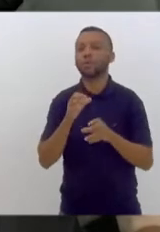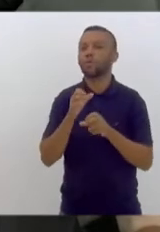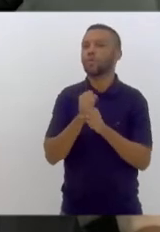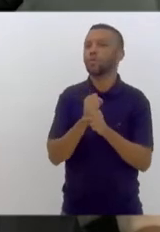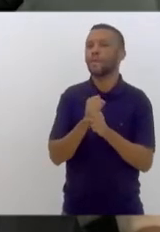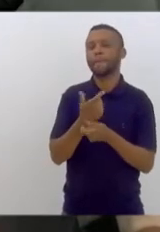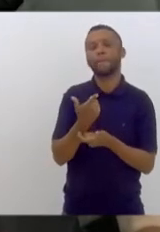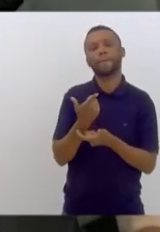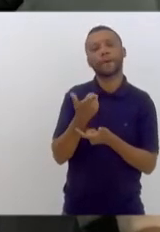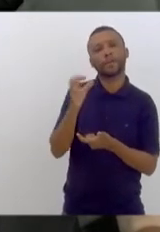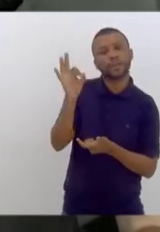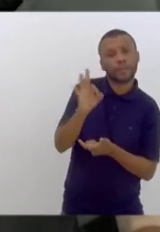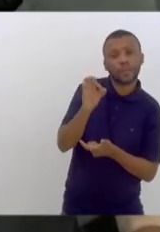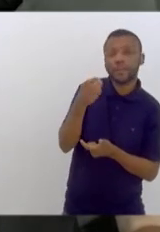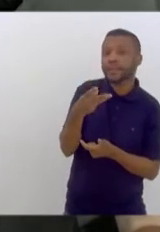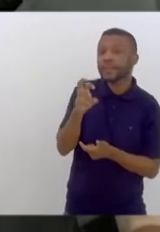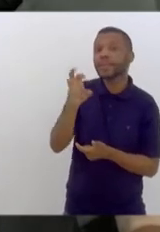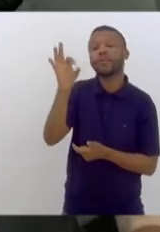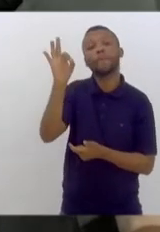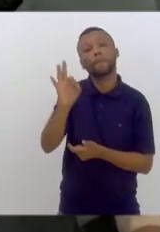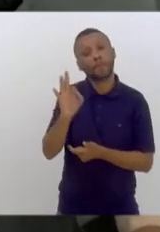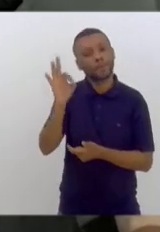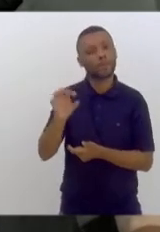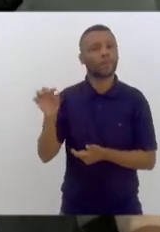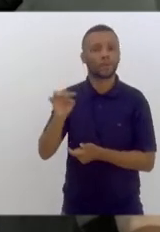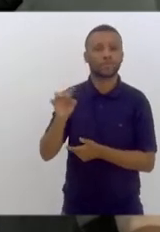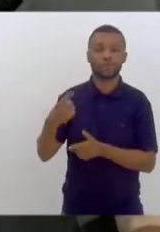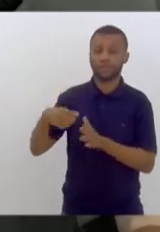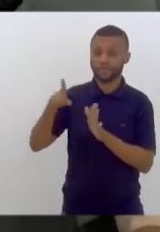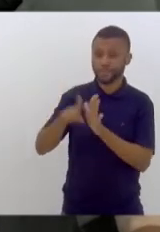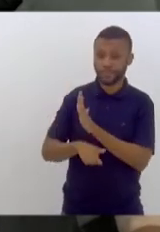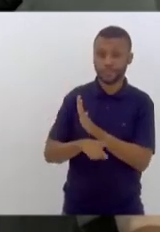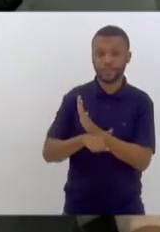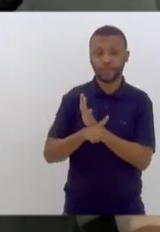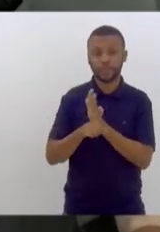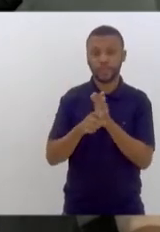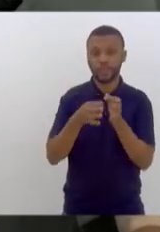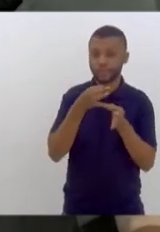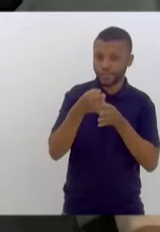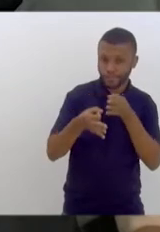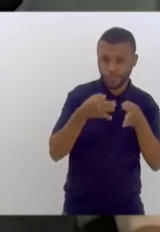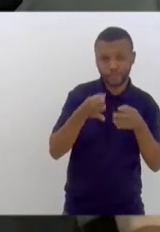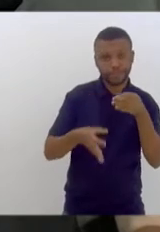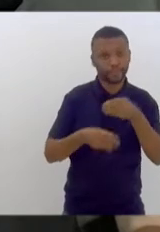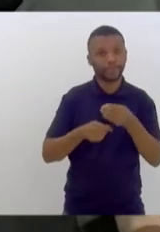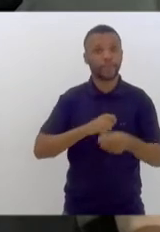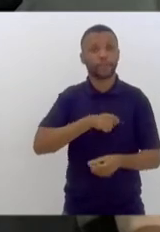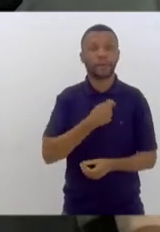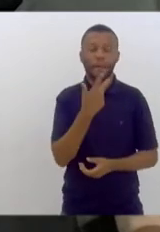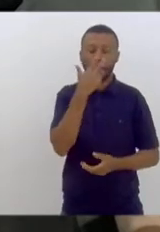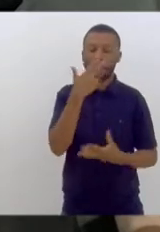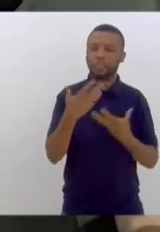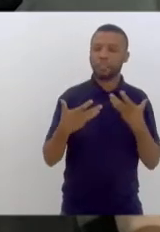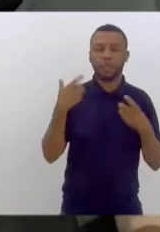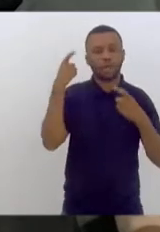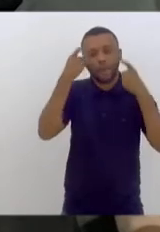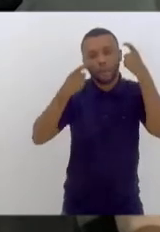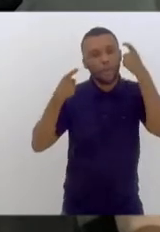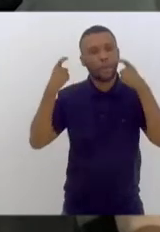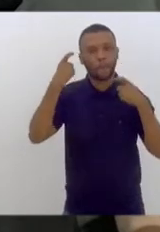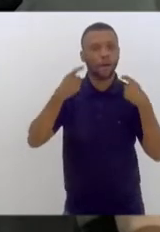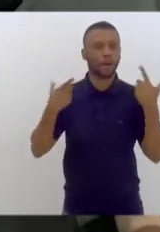outros critérios, dando 35%, e reduzindo a participação no valor adicionado fiscal, isso nos deixa bastante